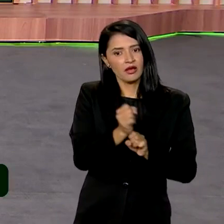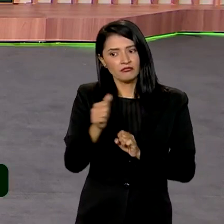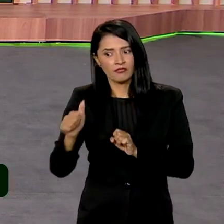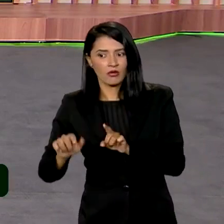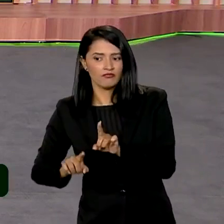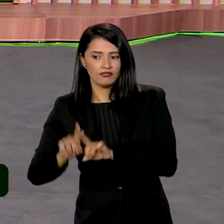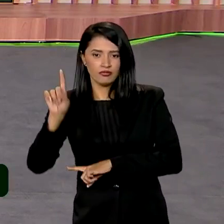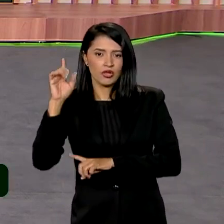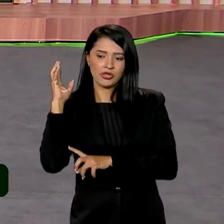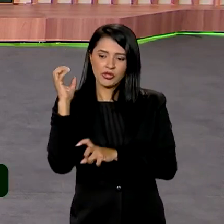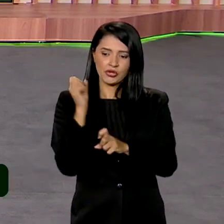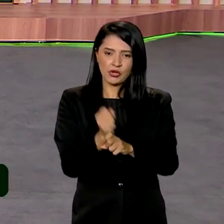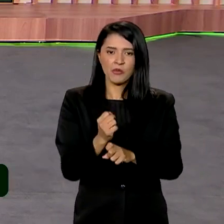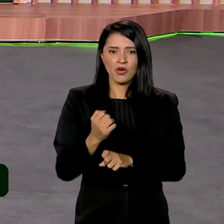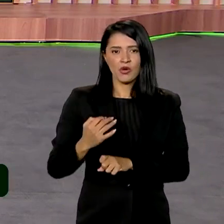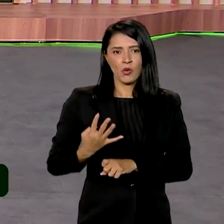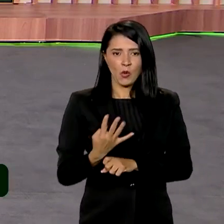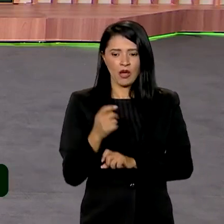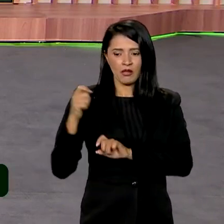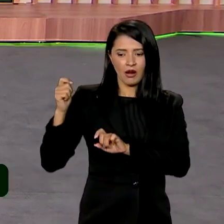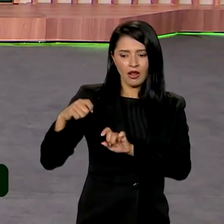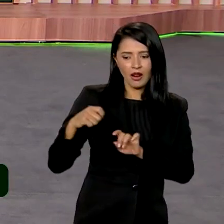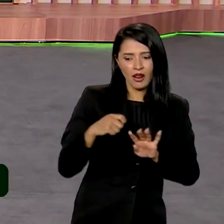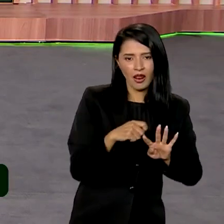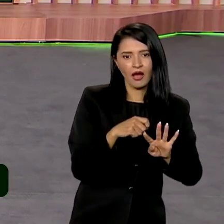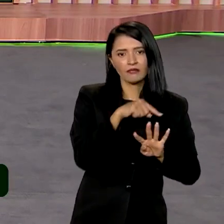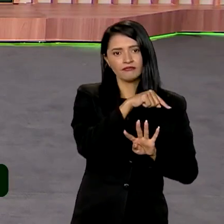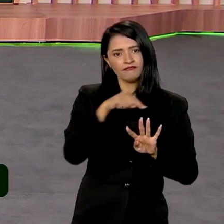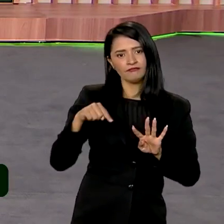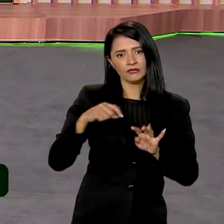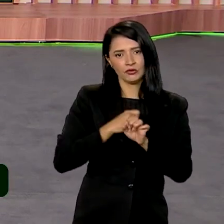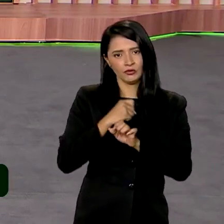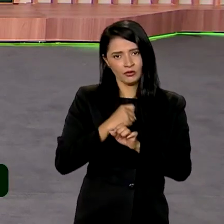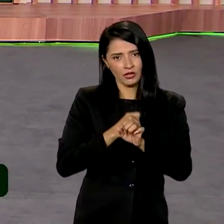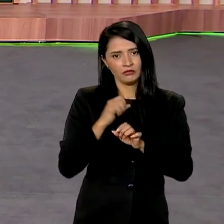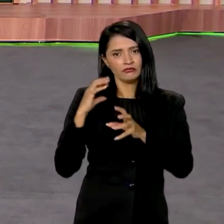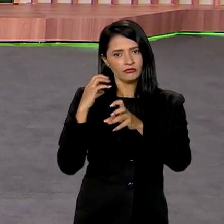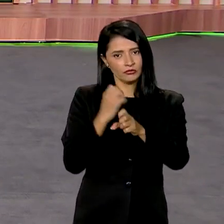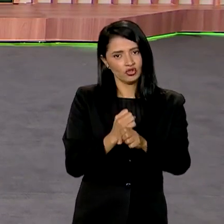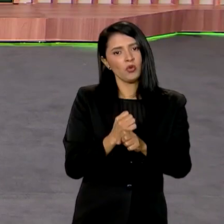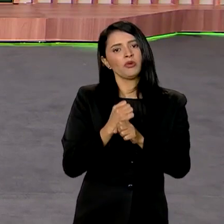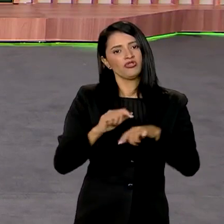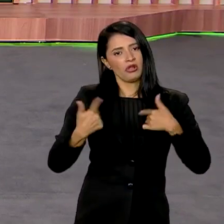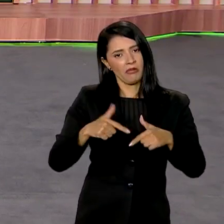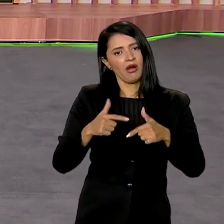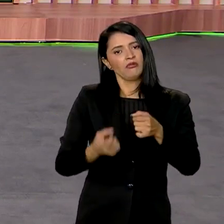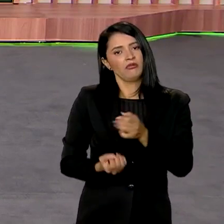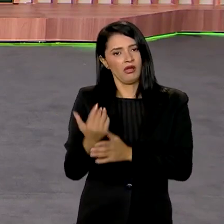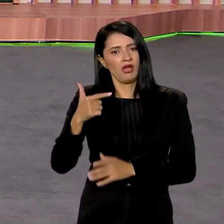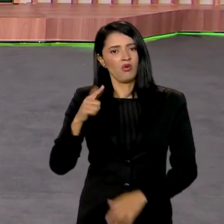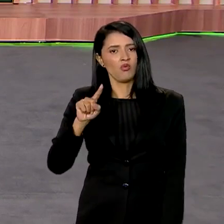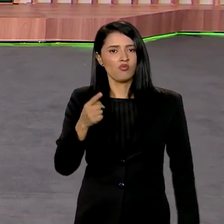E na soma dos 4 primeiros meses do ano, o total de empregos gerados já é de quase 1 milhão.